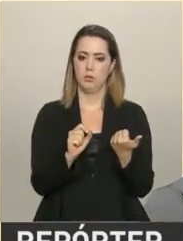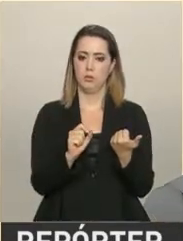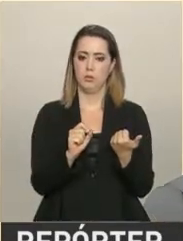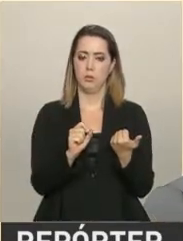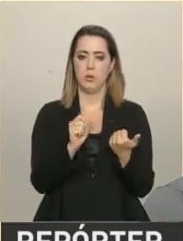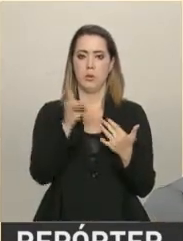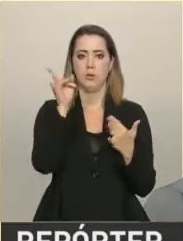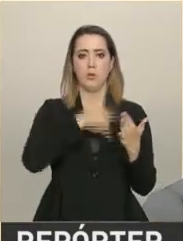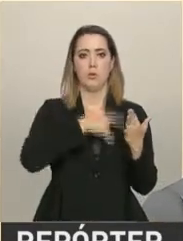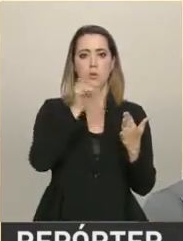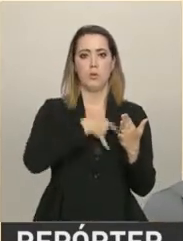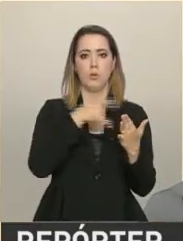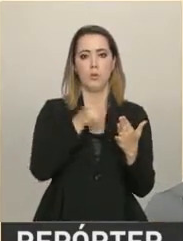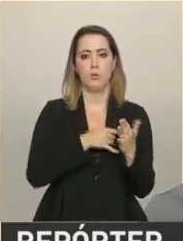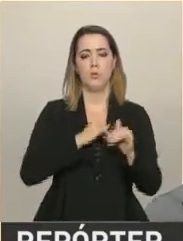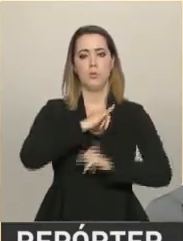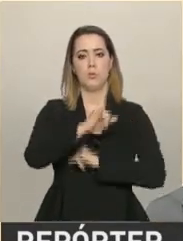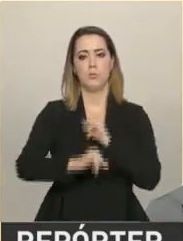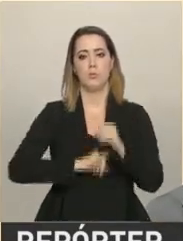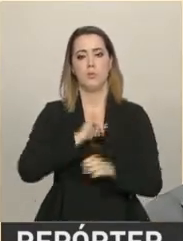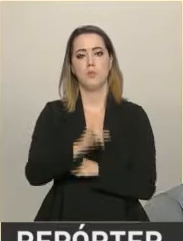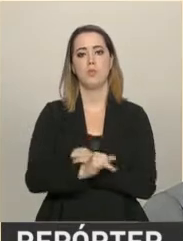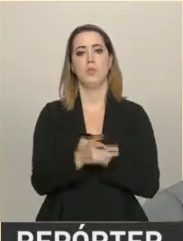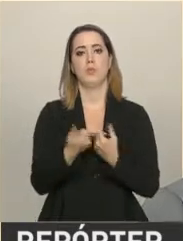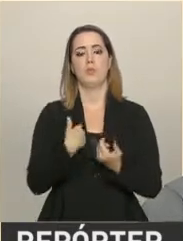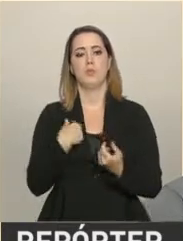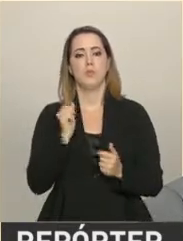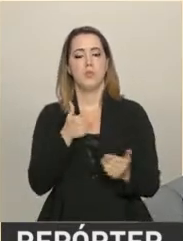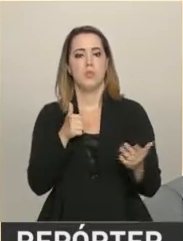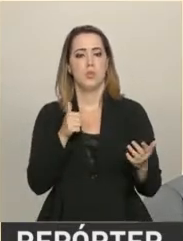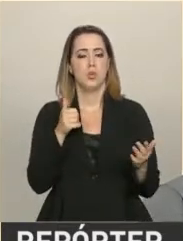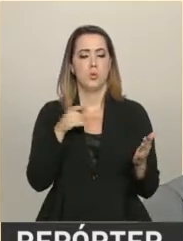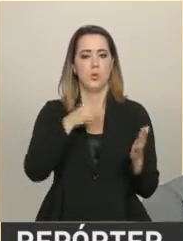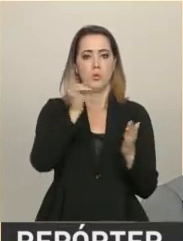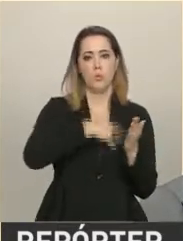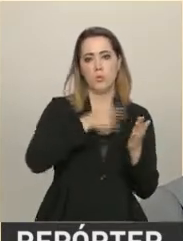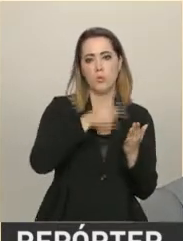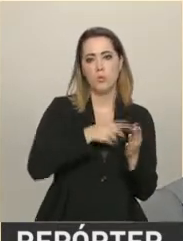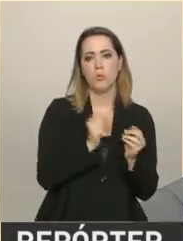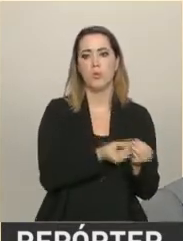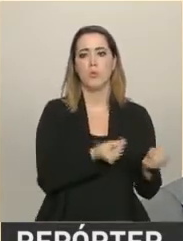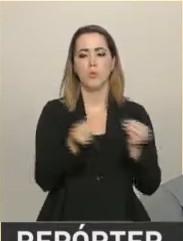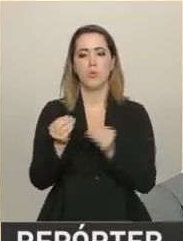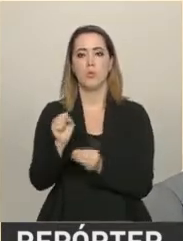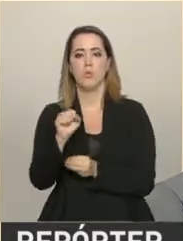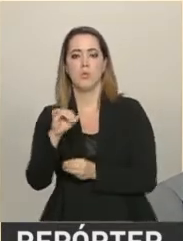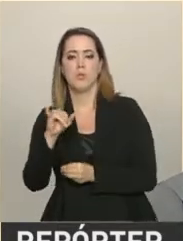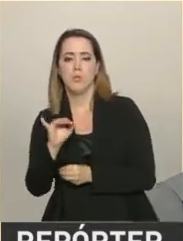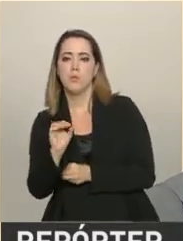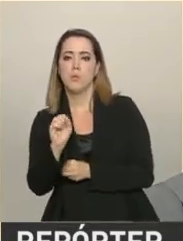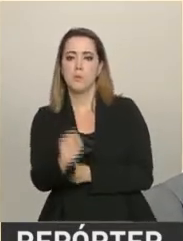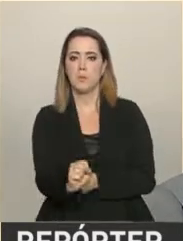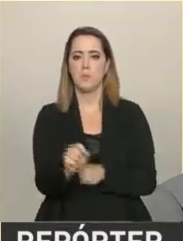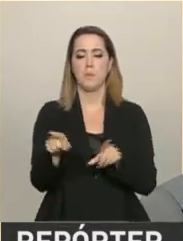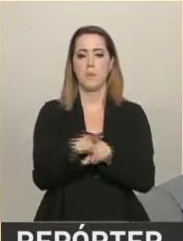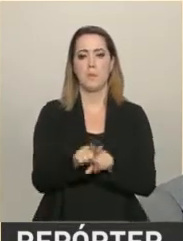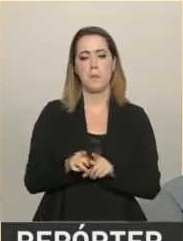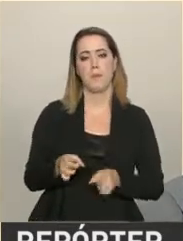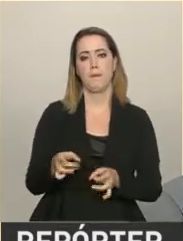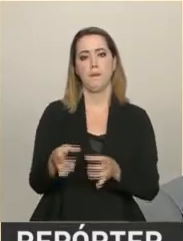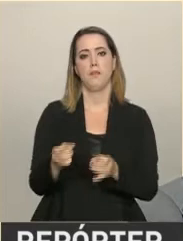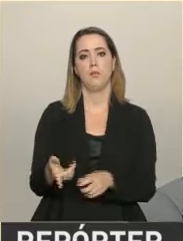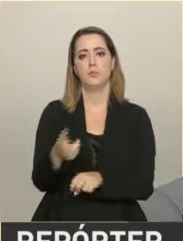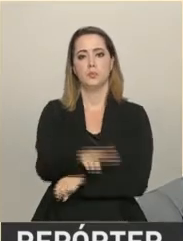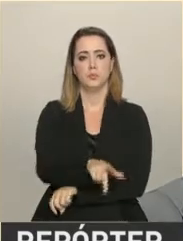eletrônico, não vai ser mais necessário a habilitação da empresa no Siscomex. A exportação,